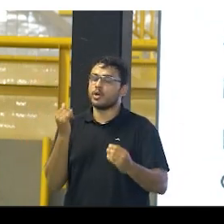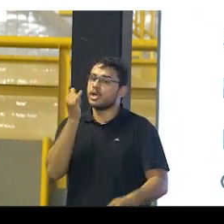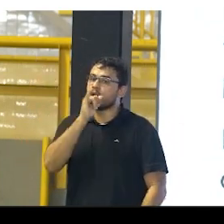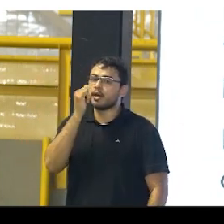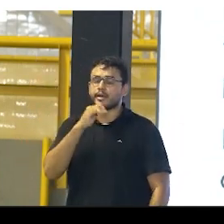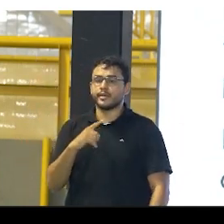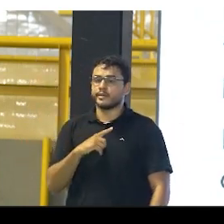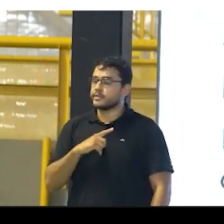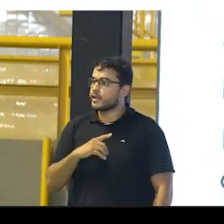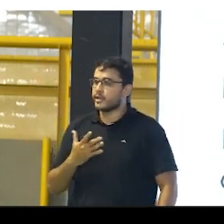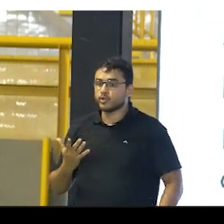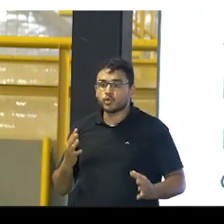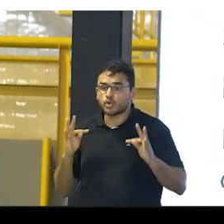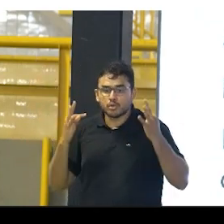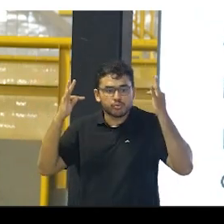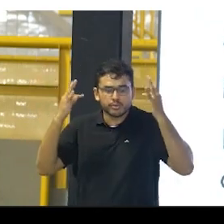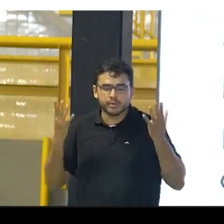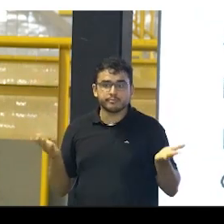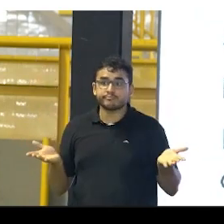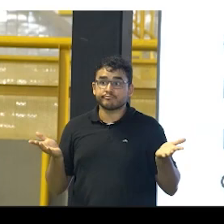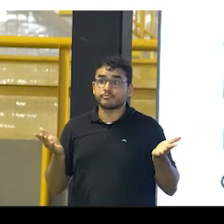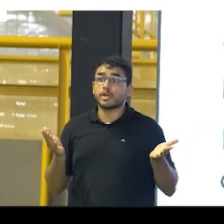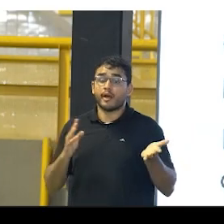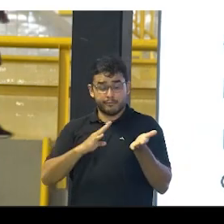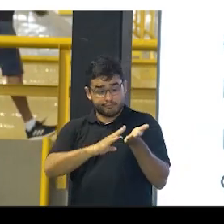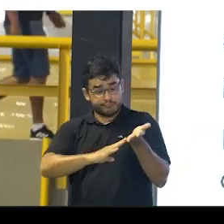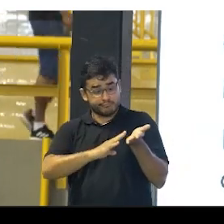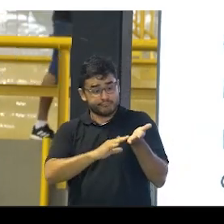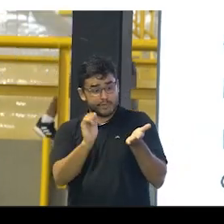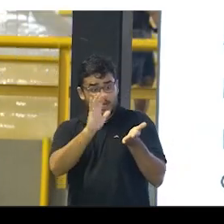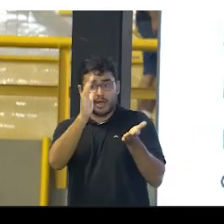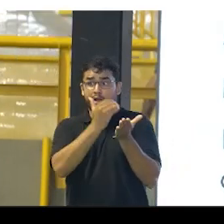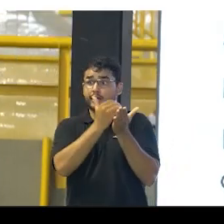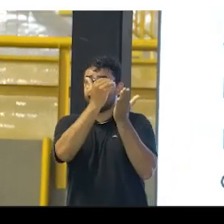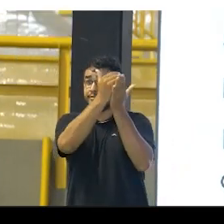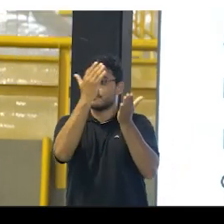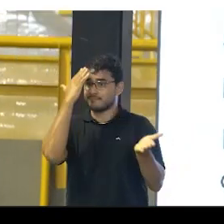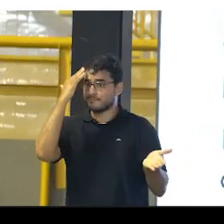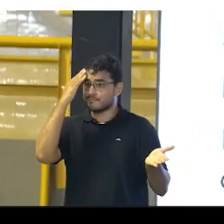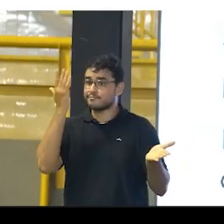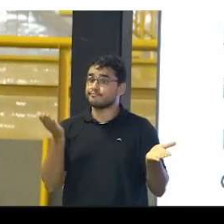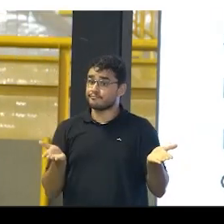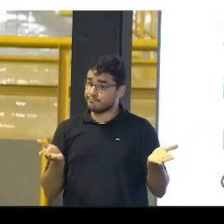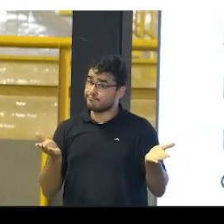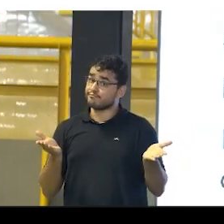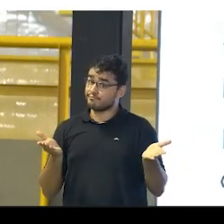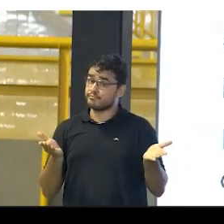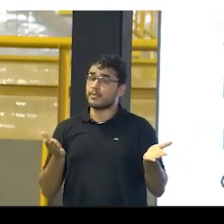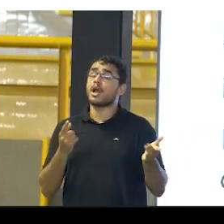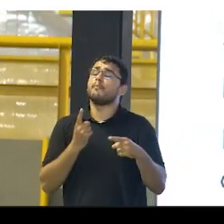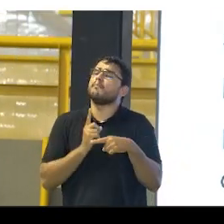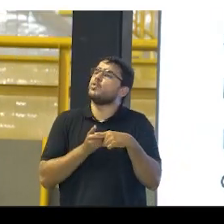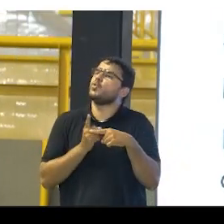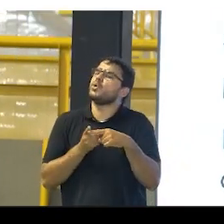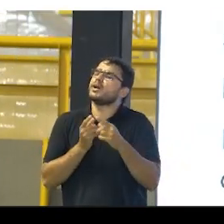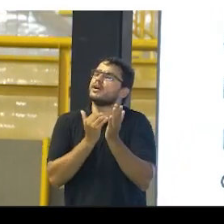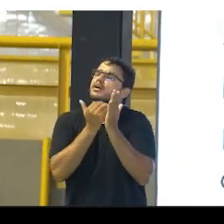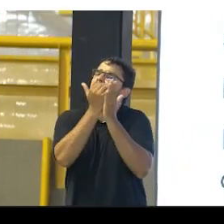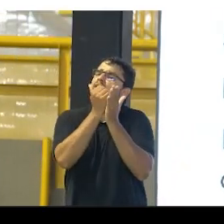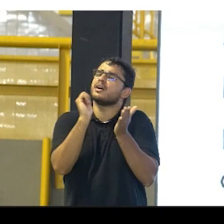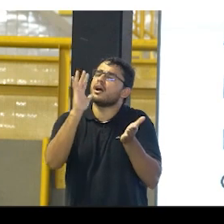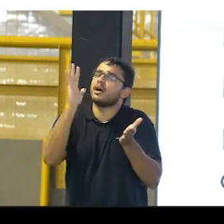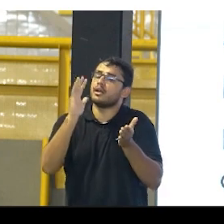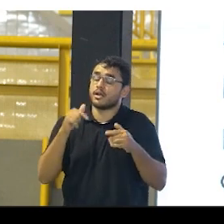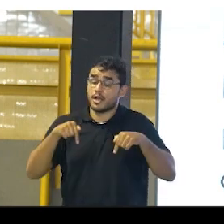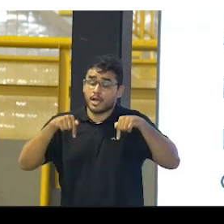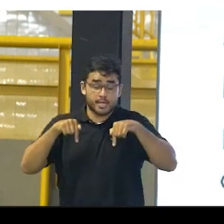recarregar. Então, o consumo de energia foi lá para cima. Esse crescimento pode ser explicado pelo processo de urbanização no